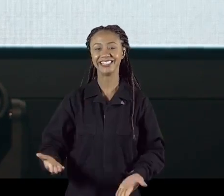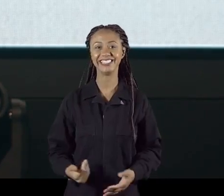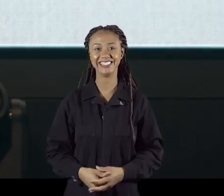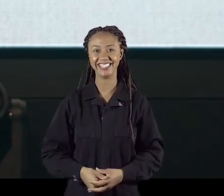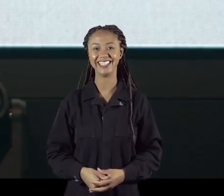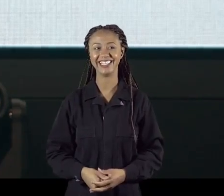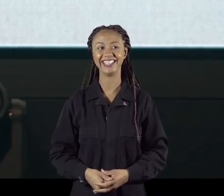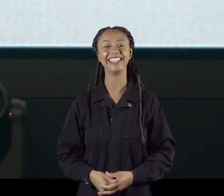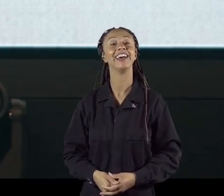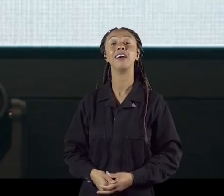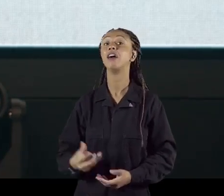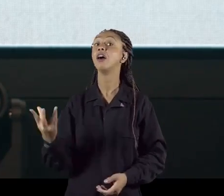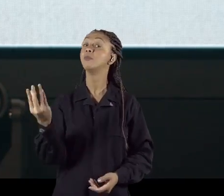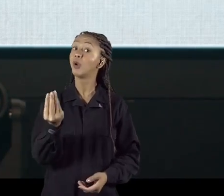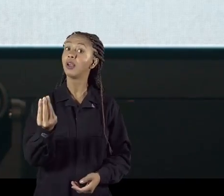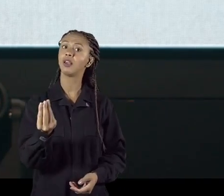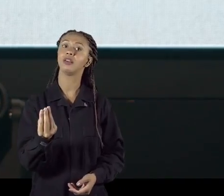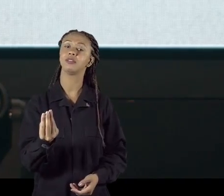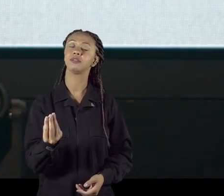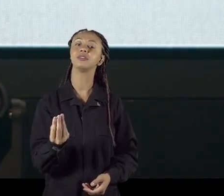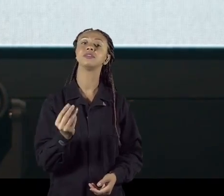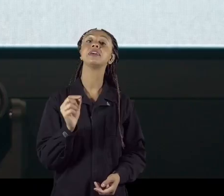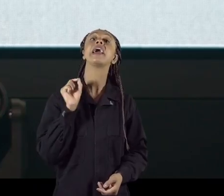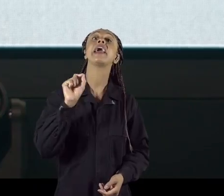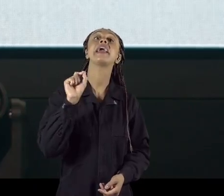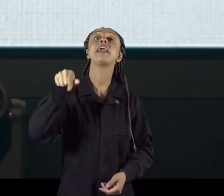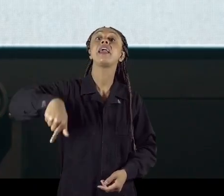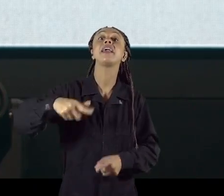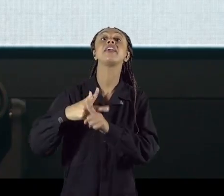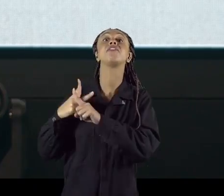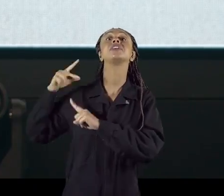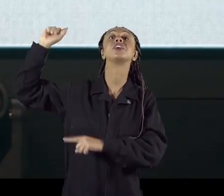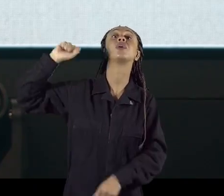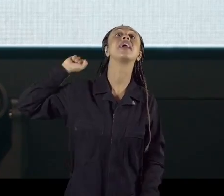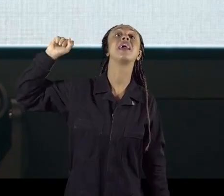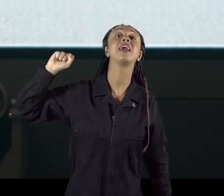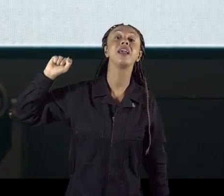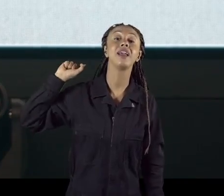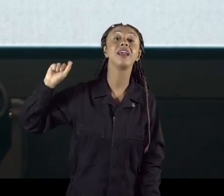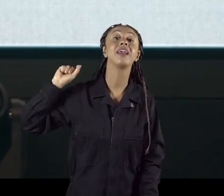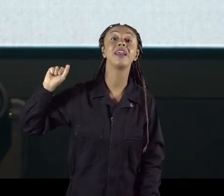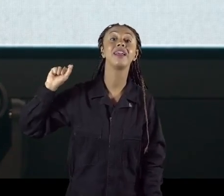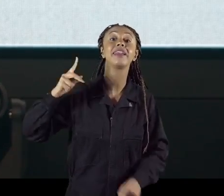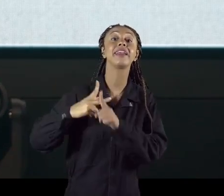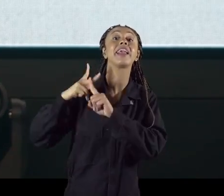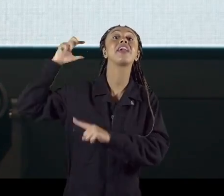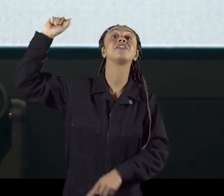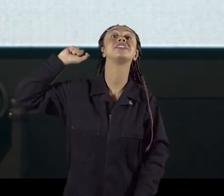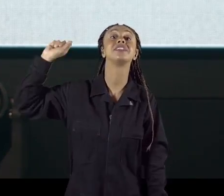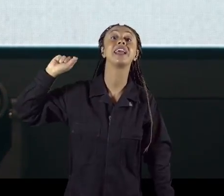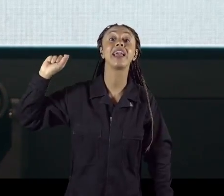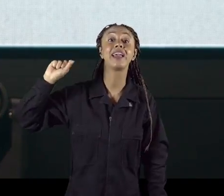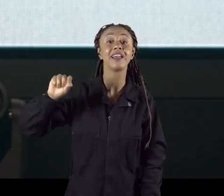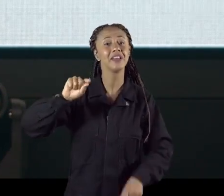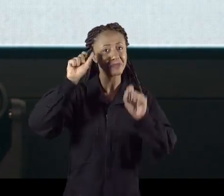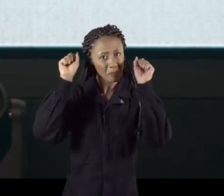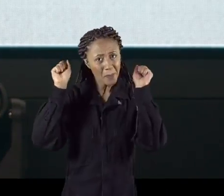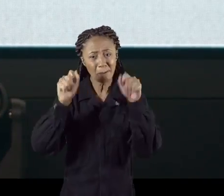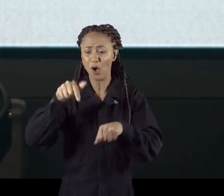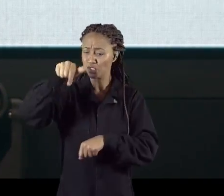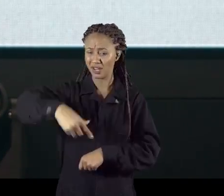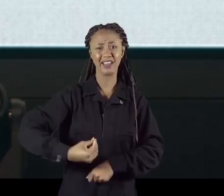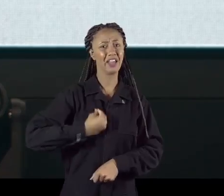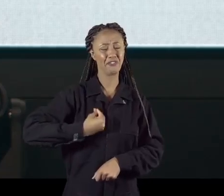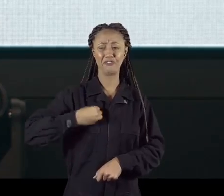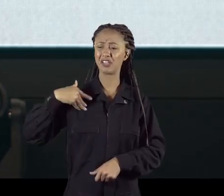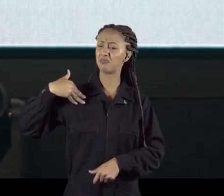Aleluia portanto quem é que é o vencedor aqui em quem é que eu vencedor aqui você pode passar essa